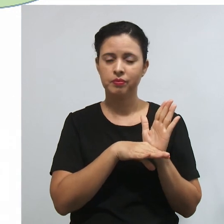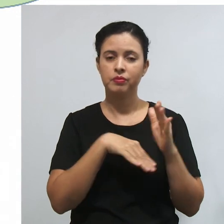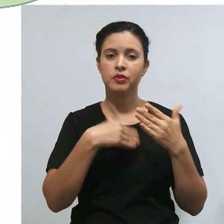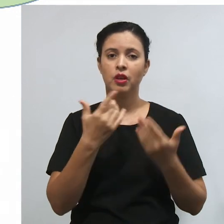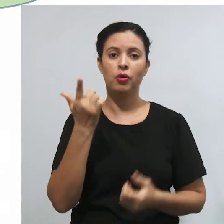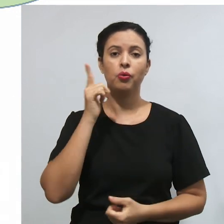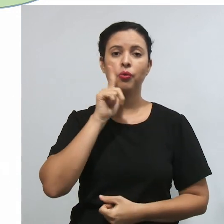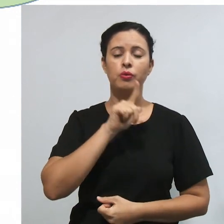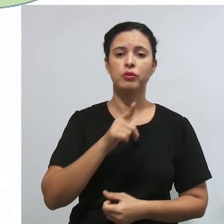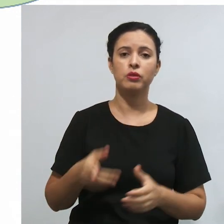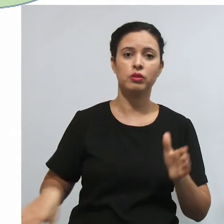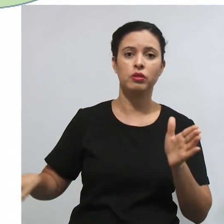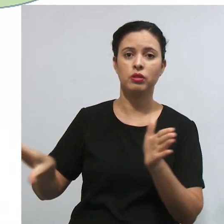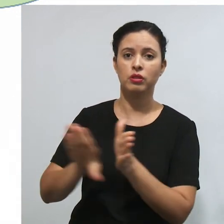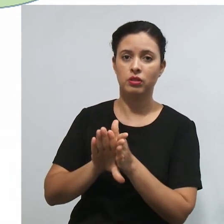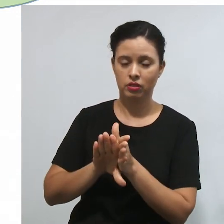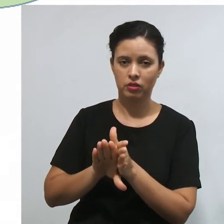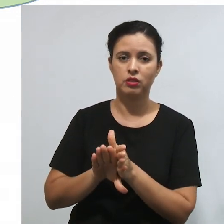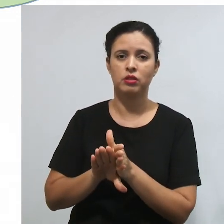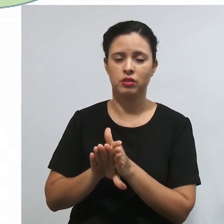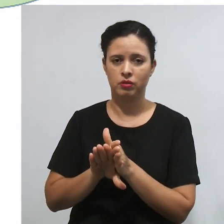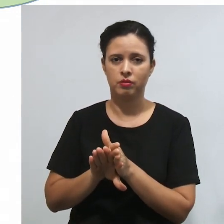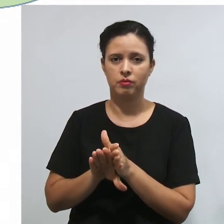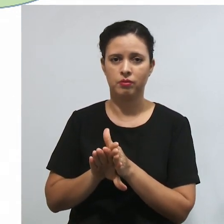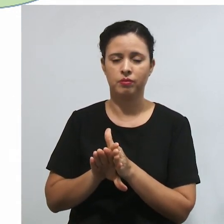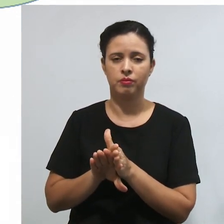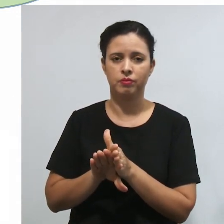tenho esse ponto de chegada